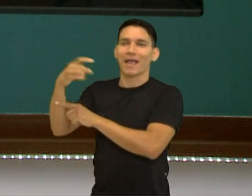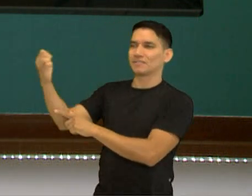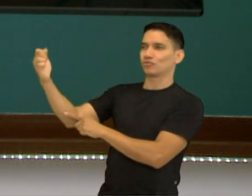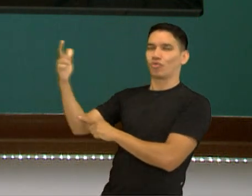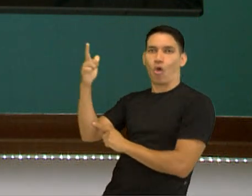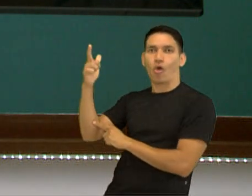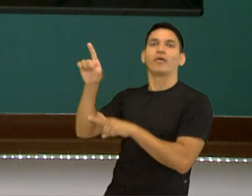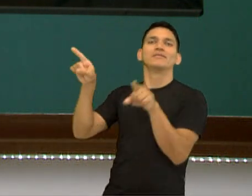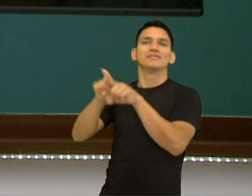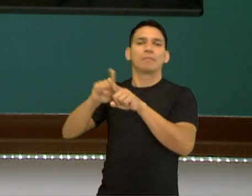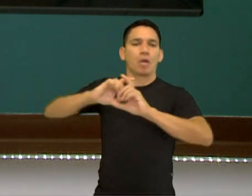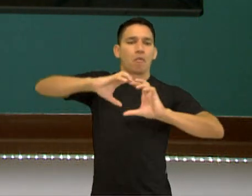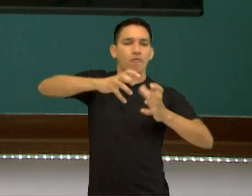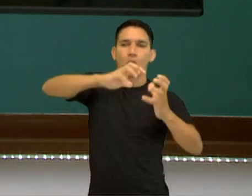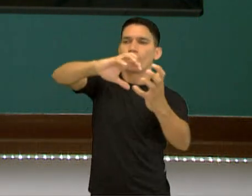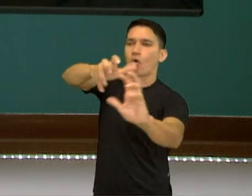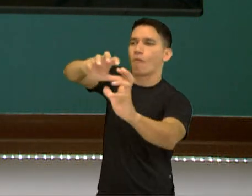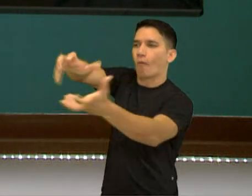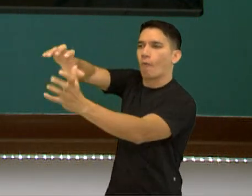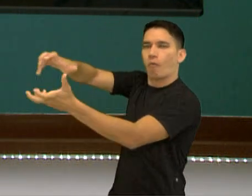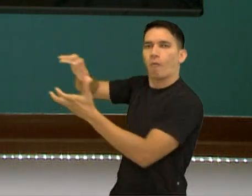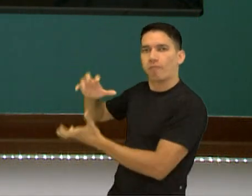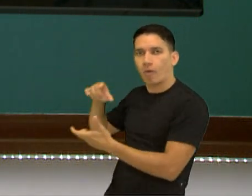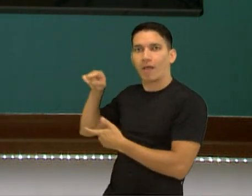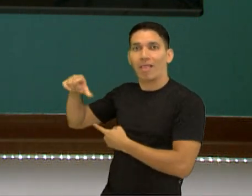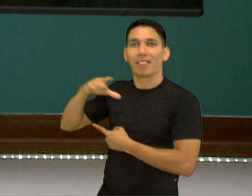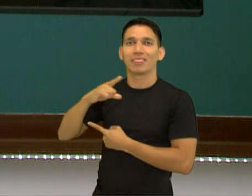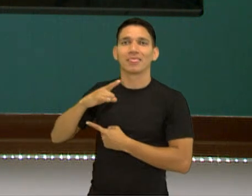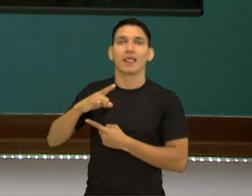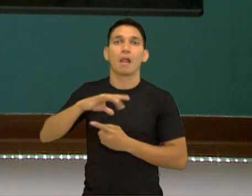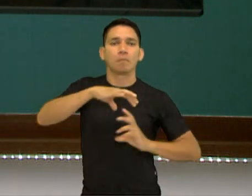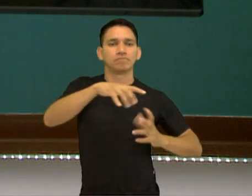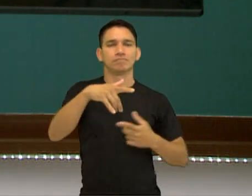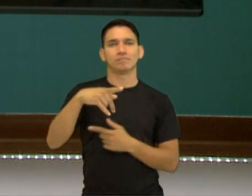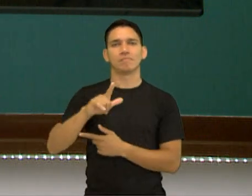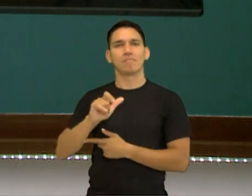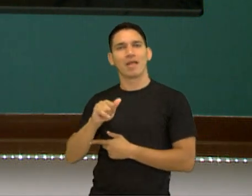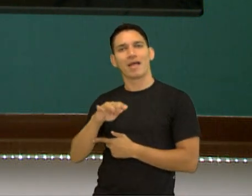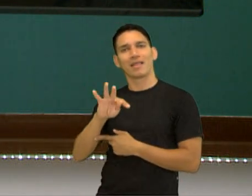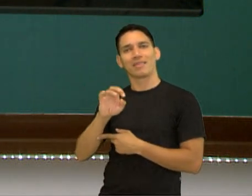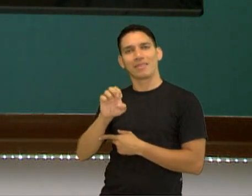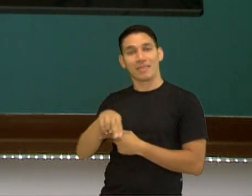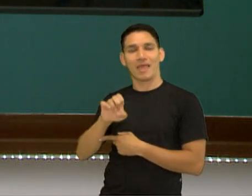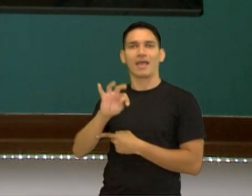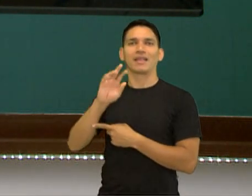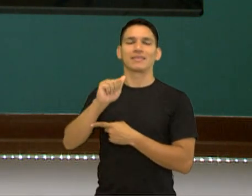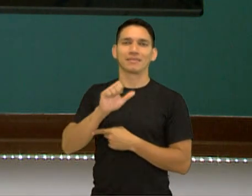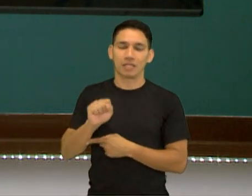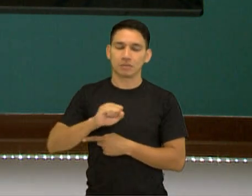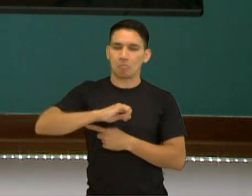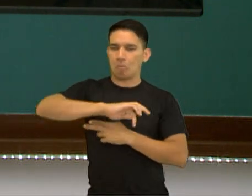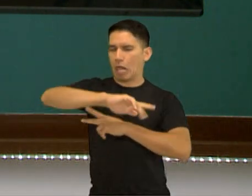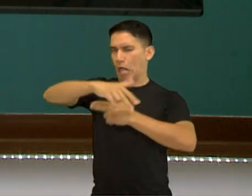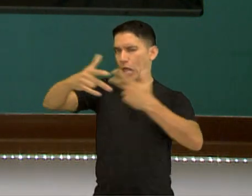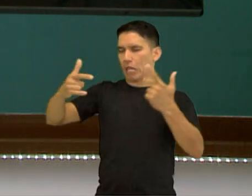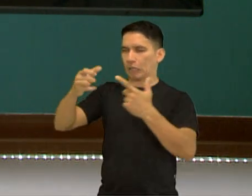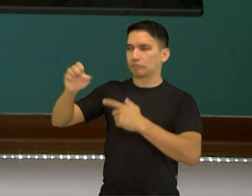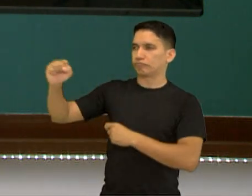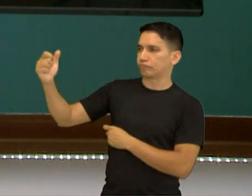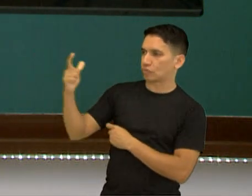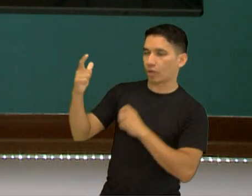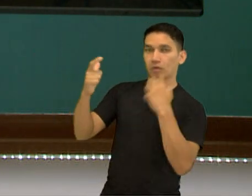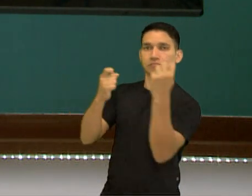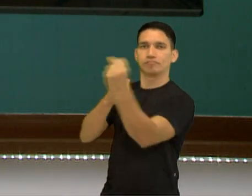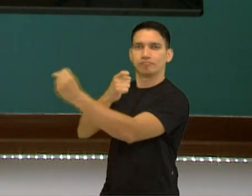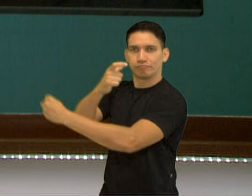os remanescentes resultaram no processo de formação dos planetas que nós temos no nosso sistema solar. E